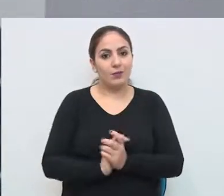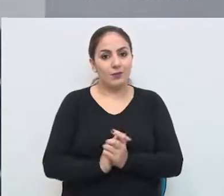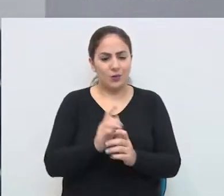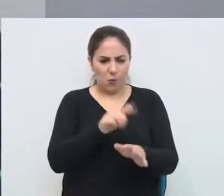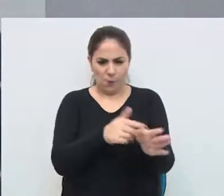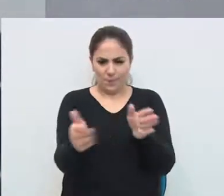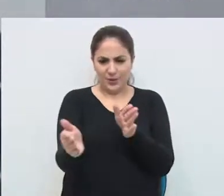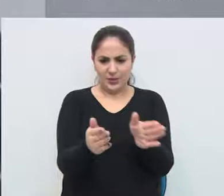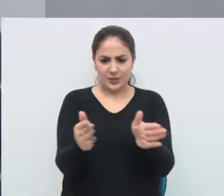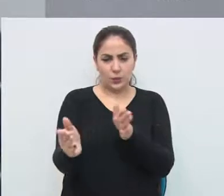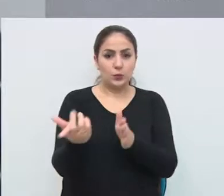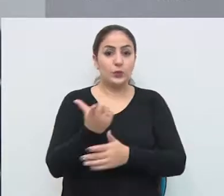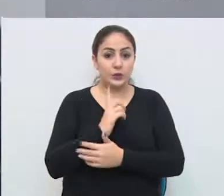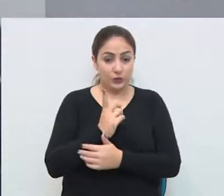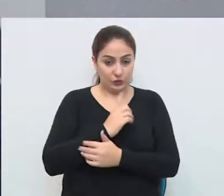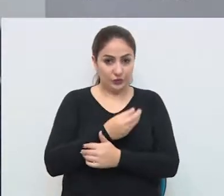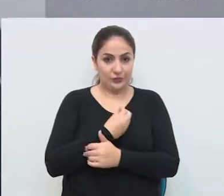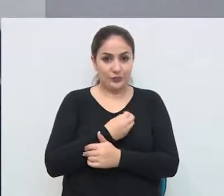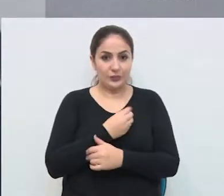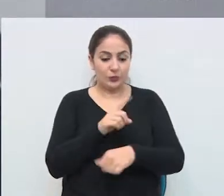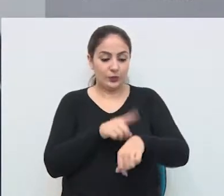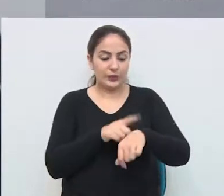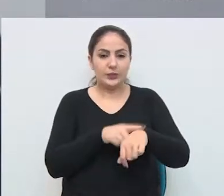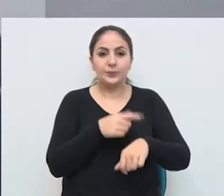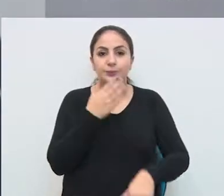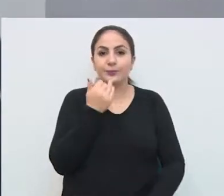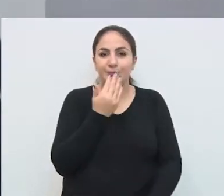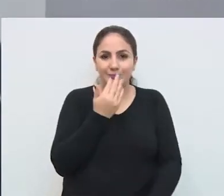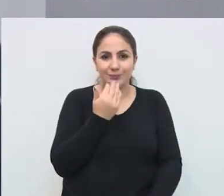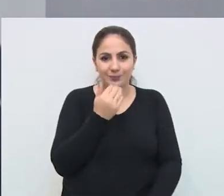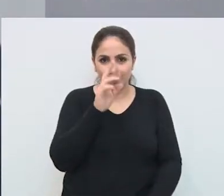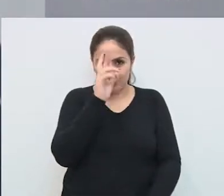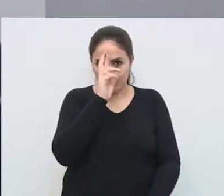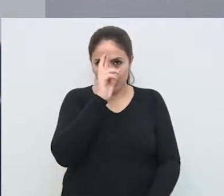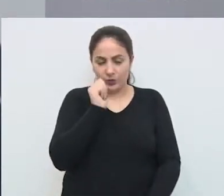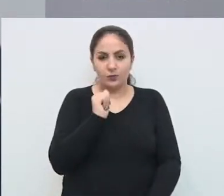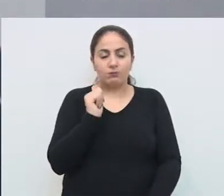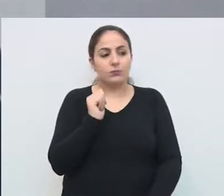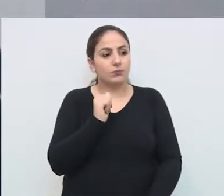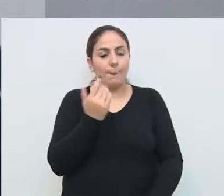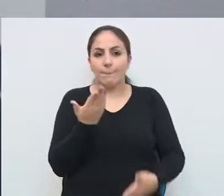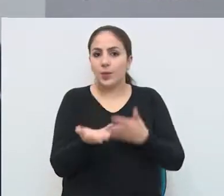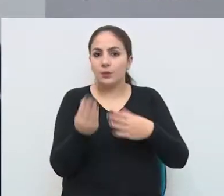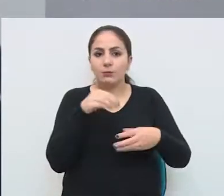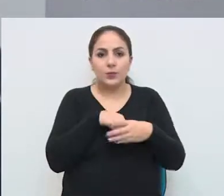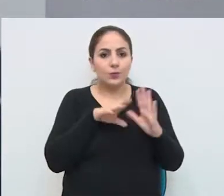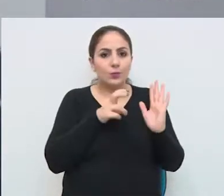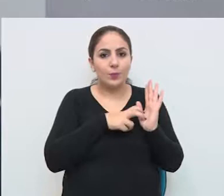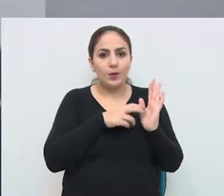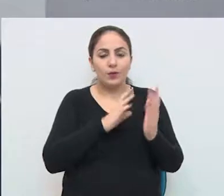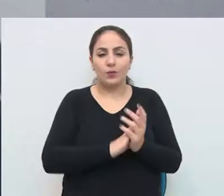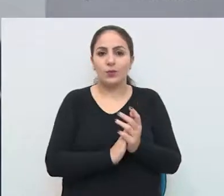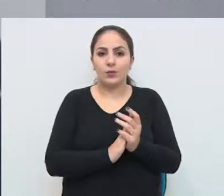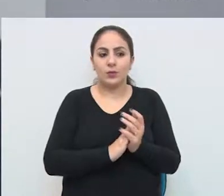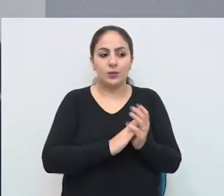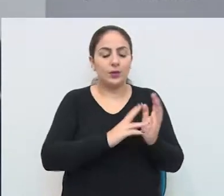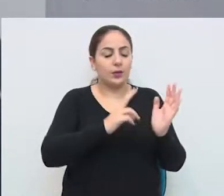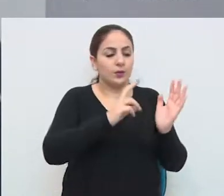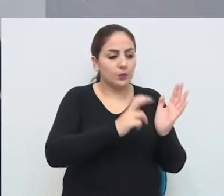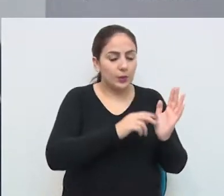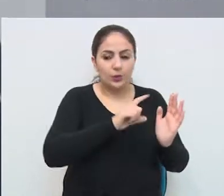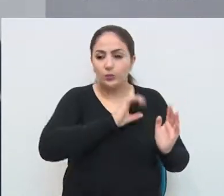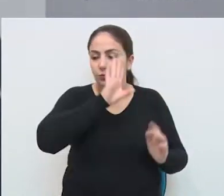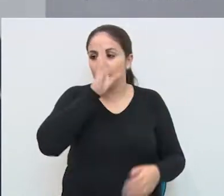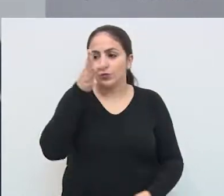Ou seja, o período que ela tinha do almoço, ela perdeu dentro do banco. Ela teve que sair